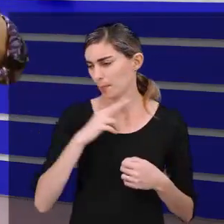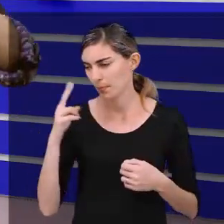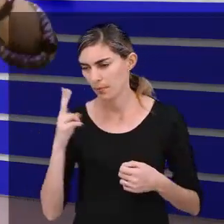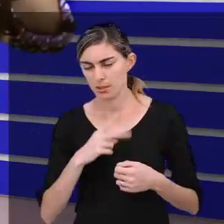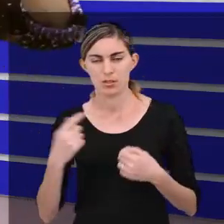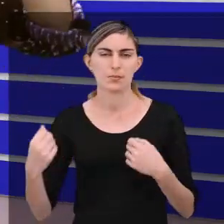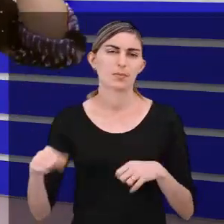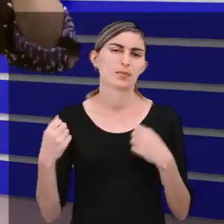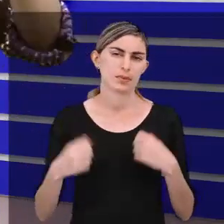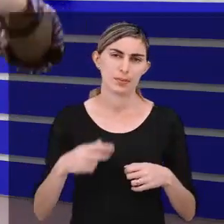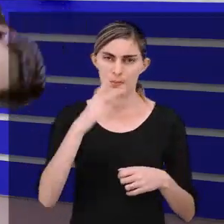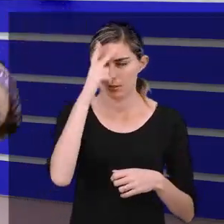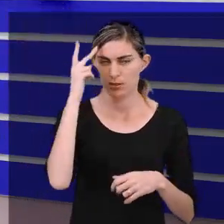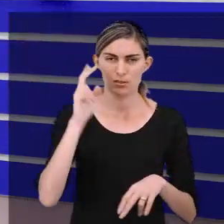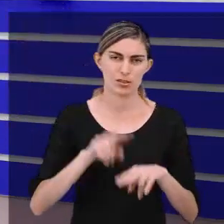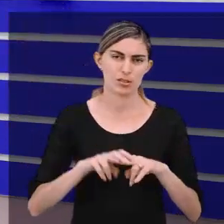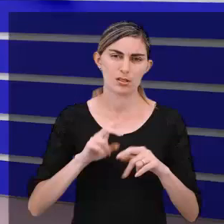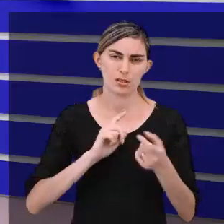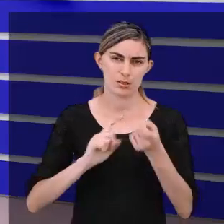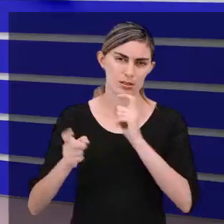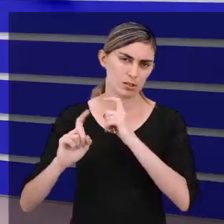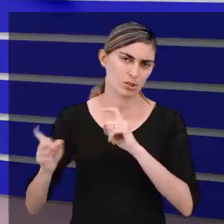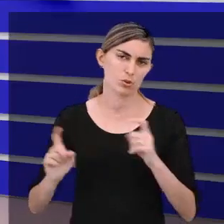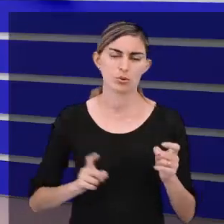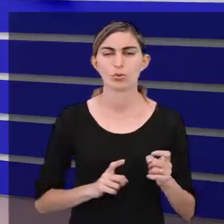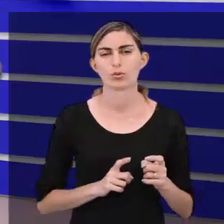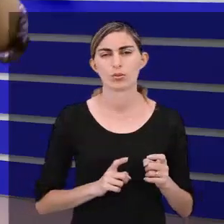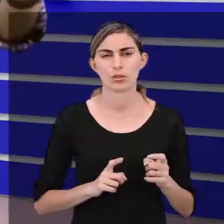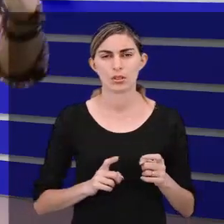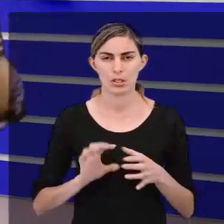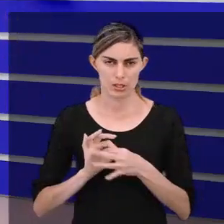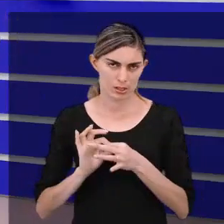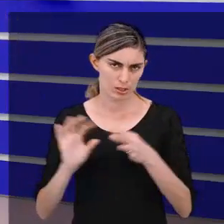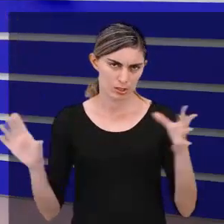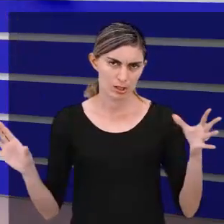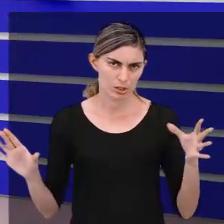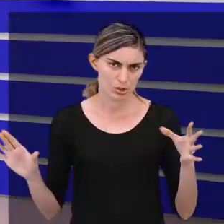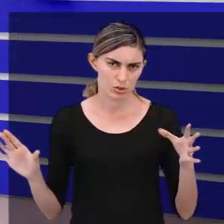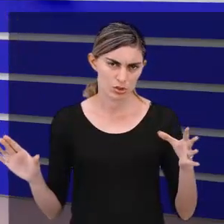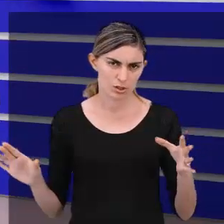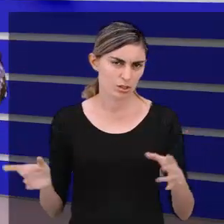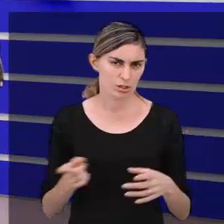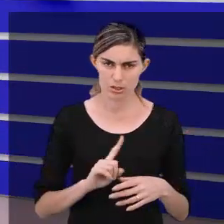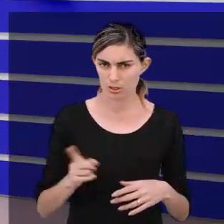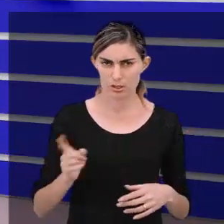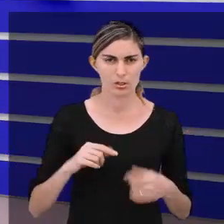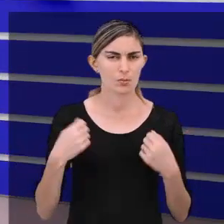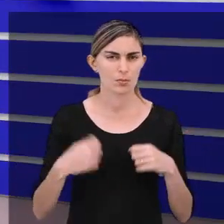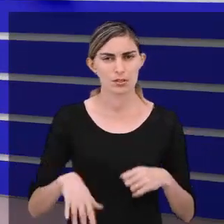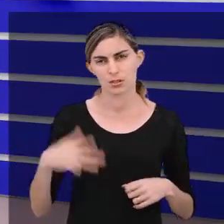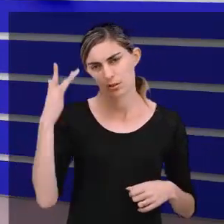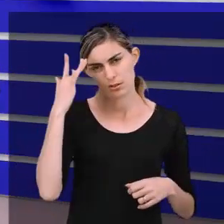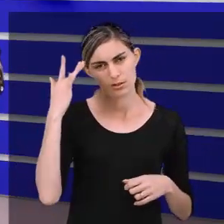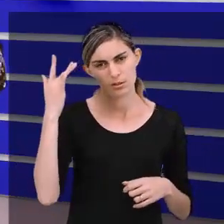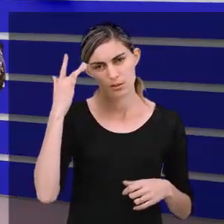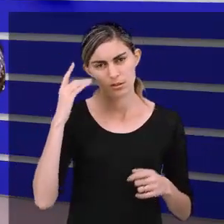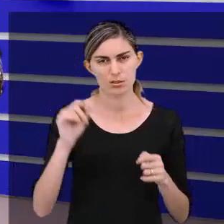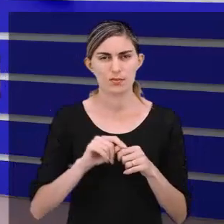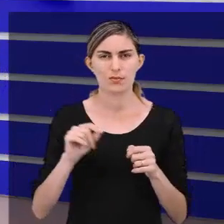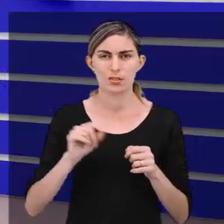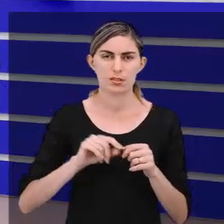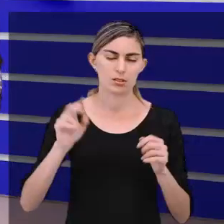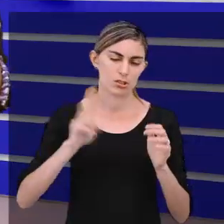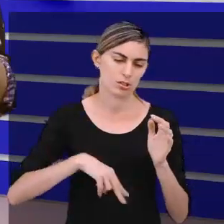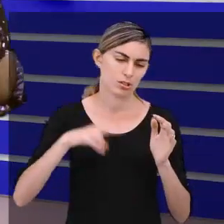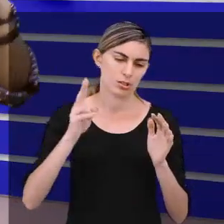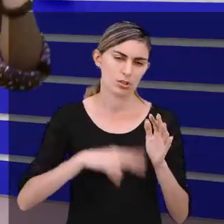que ser tomada a decisão. Ele vai sentar e discutir vai deixar correr solto. Não, ele vai ter que ser maduro o suficiente para fazer uma leitura